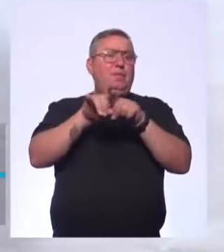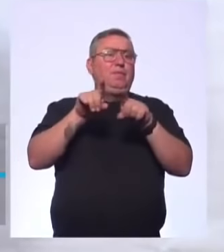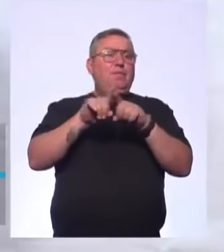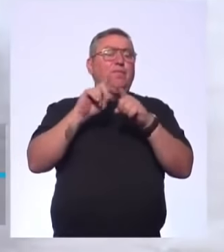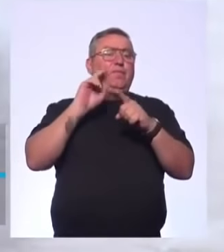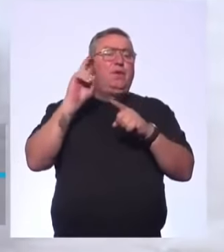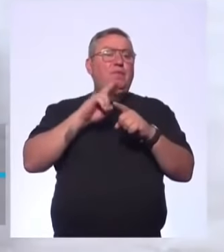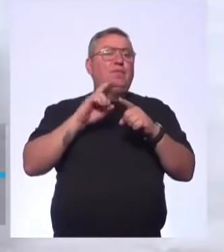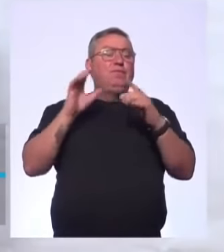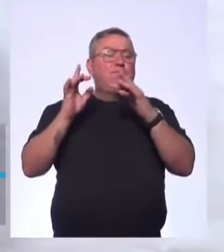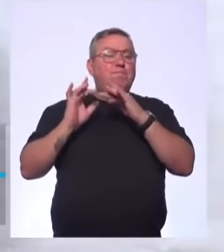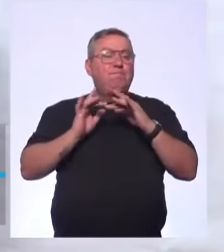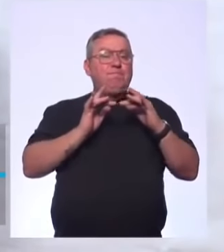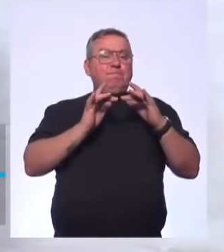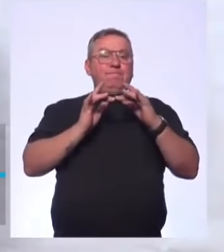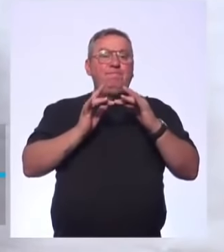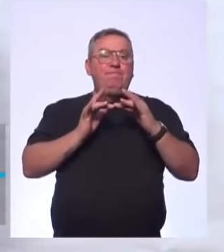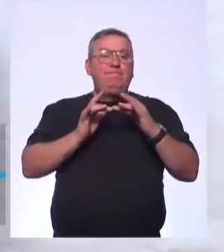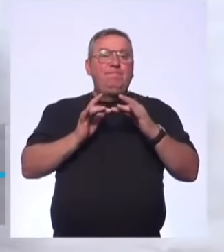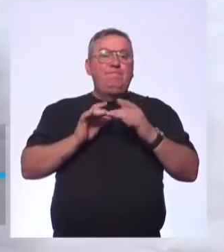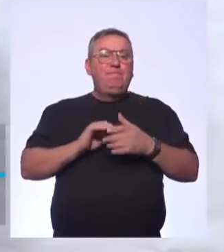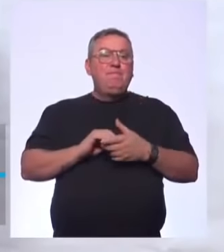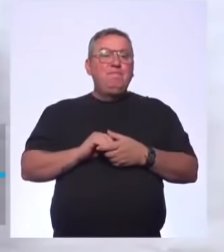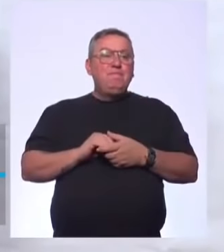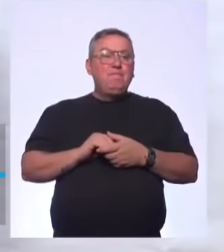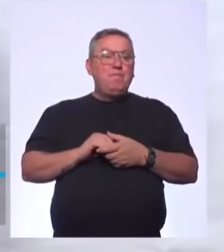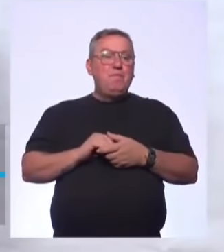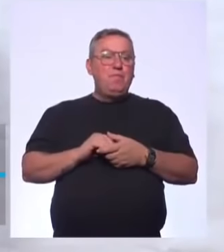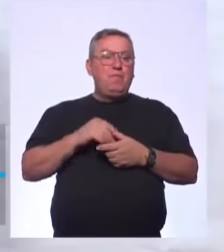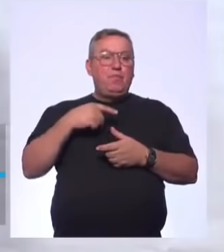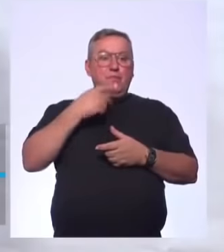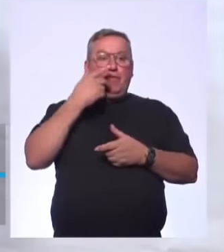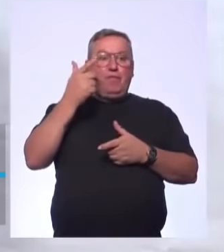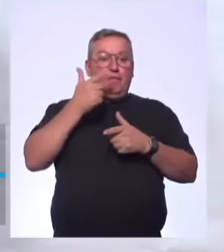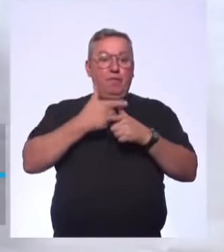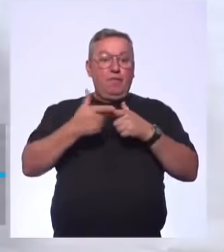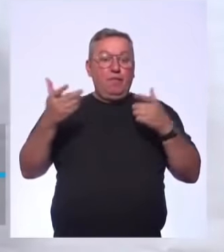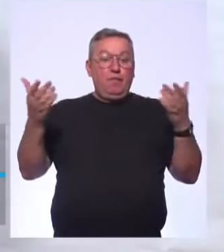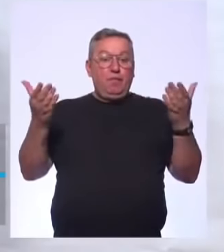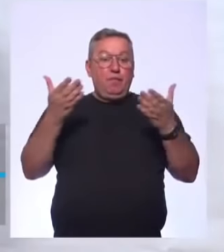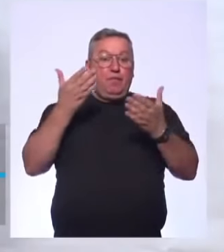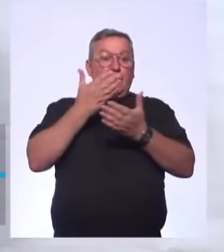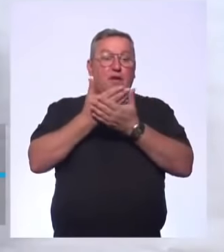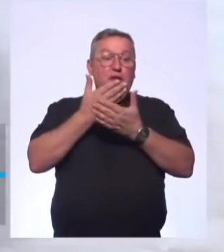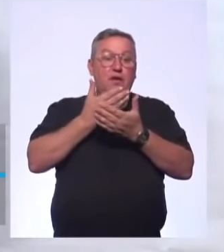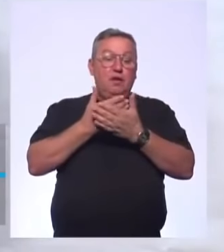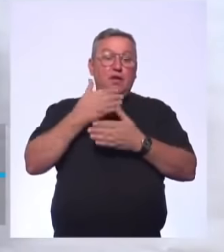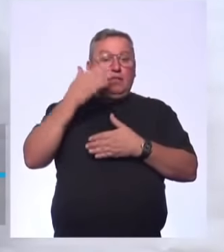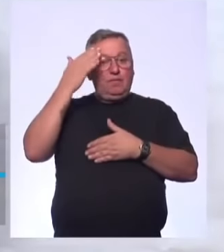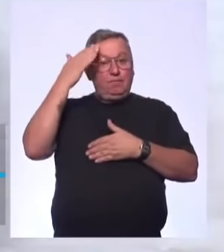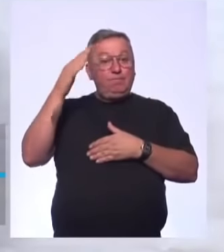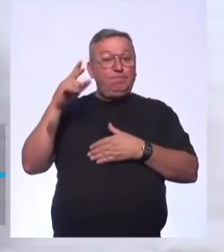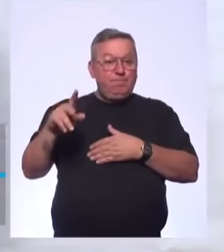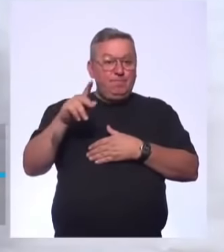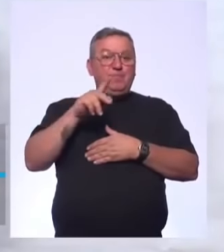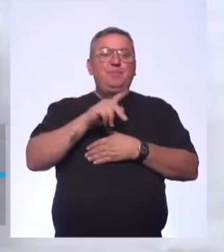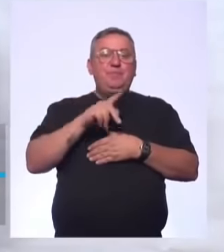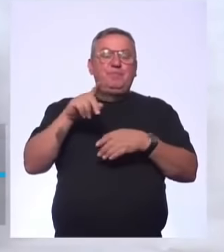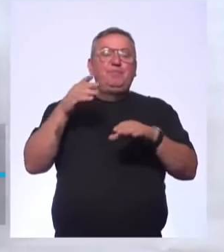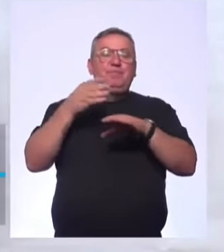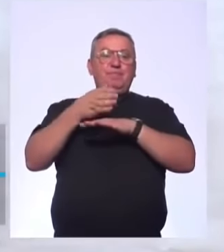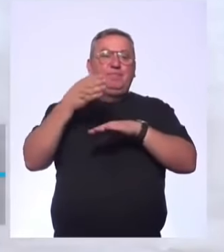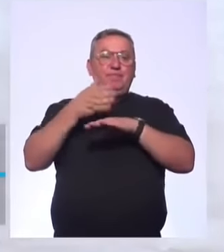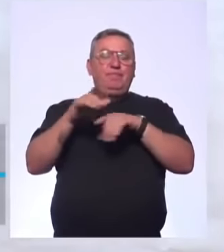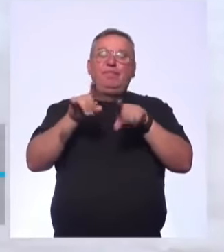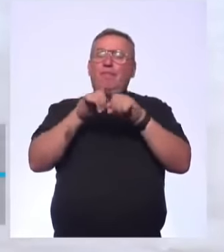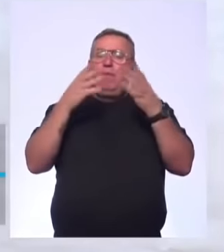aí interagir, ok? Para falar sobre a aula de hoje, eu vou agradecer aos professores, né, a participação,